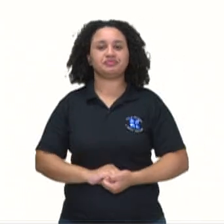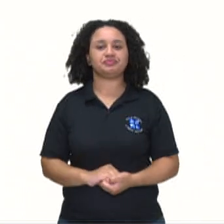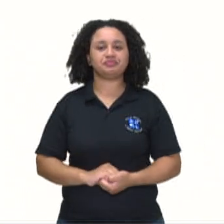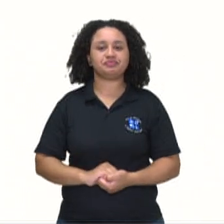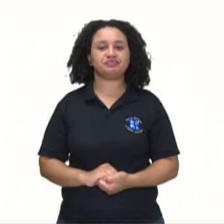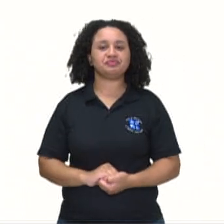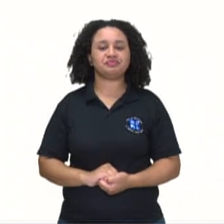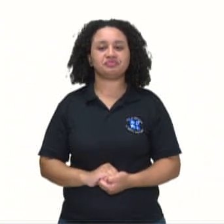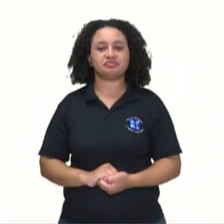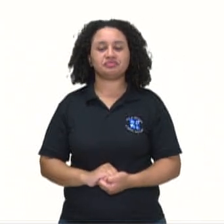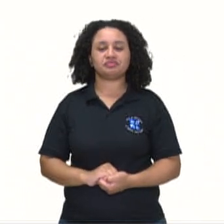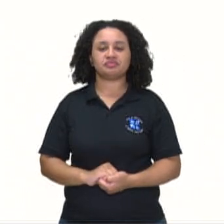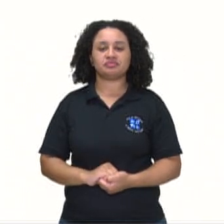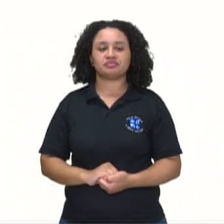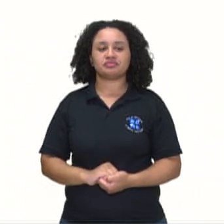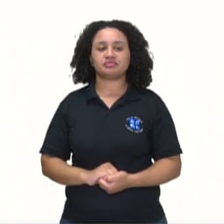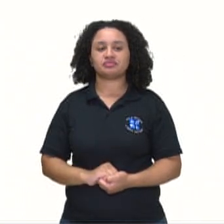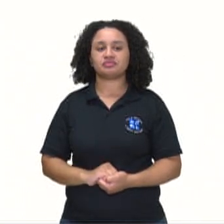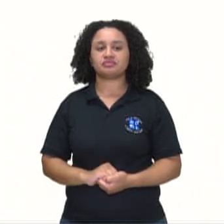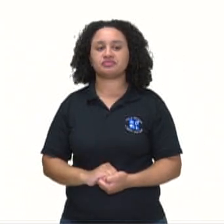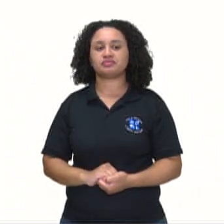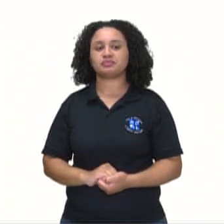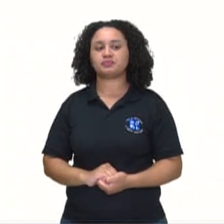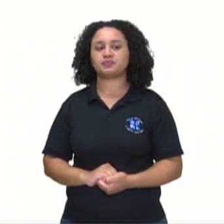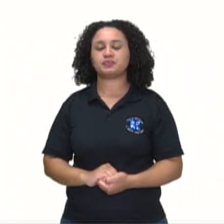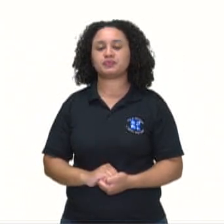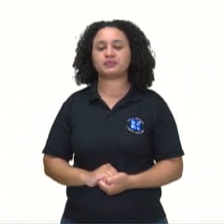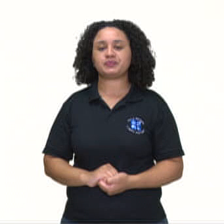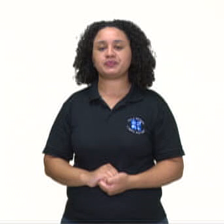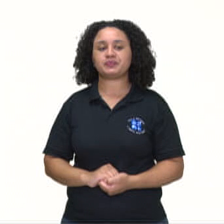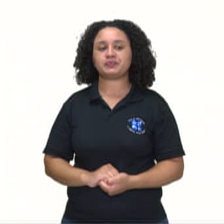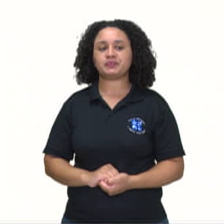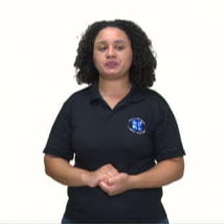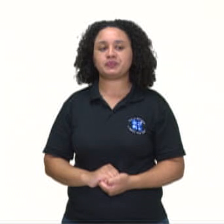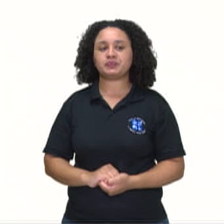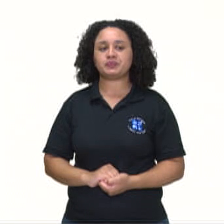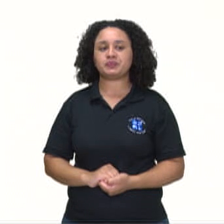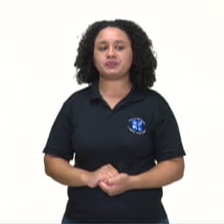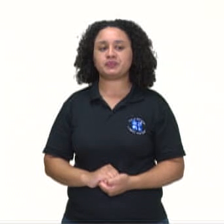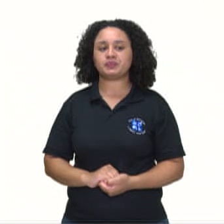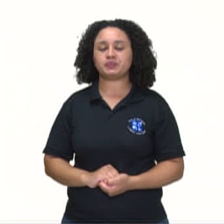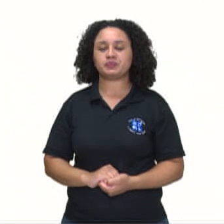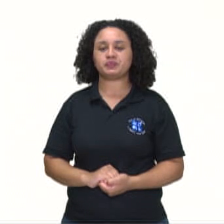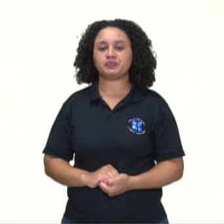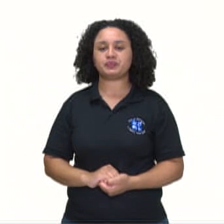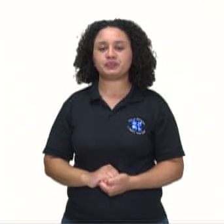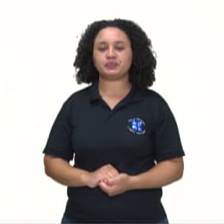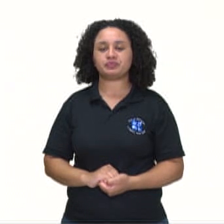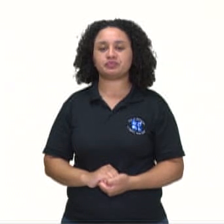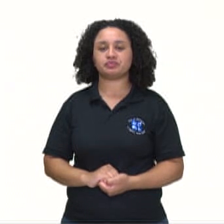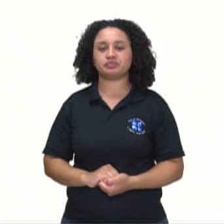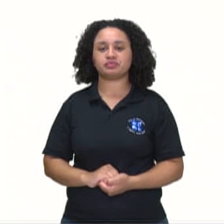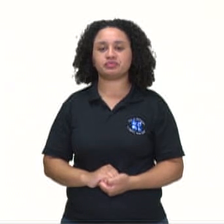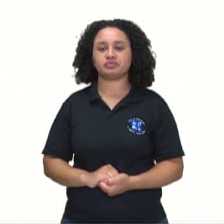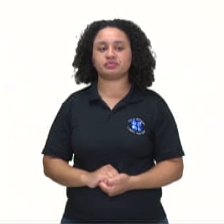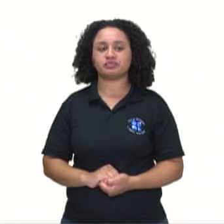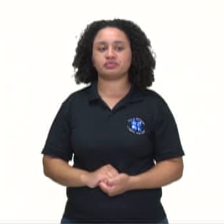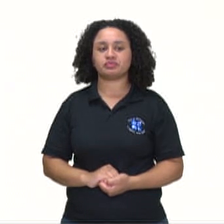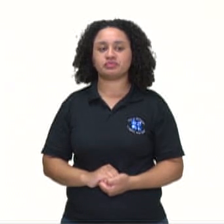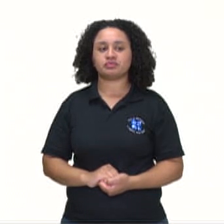bright student. Maybe your daughter lacks interest, or she doesn't like the subject for one reason or